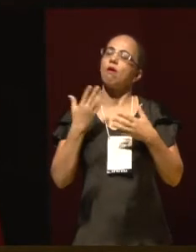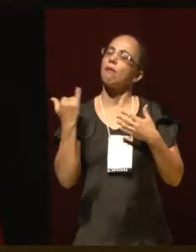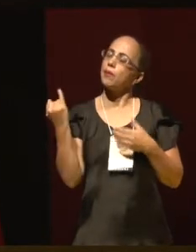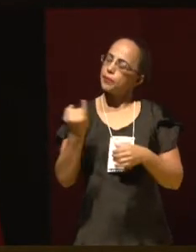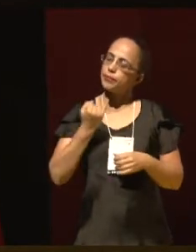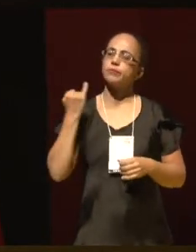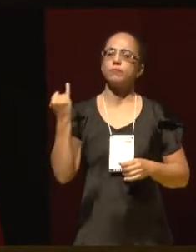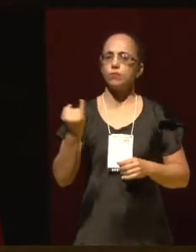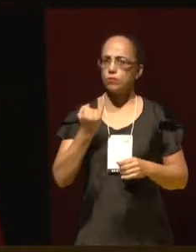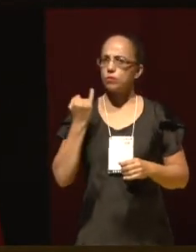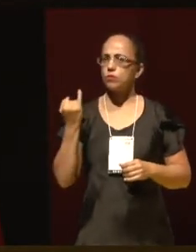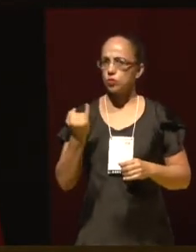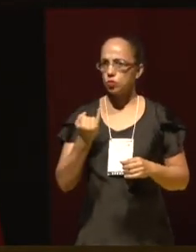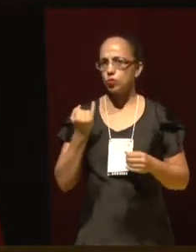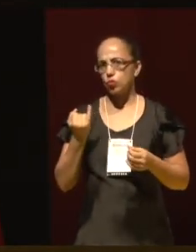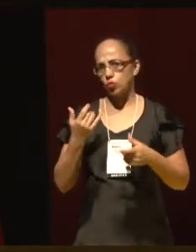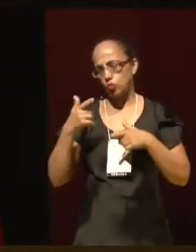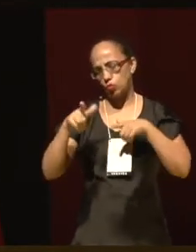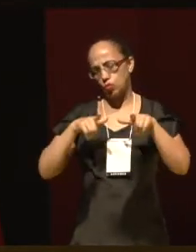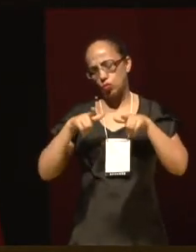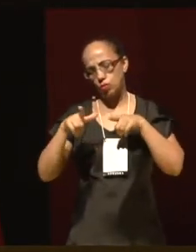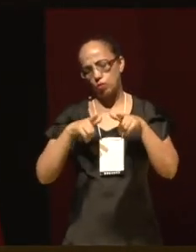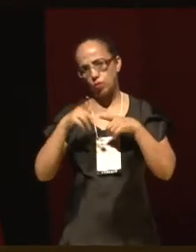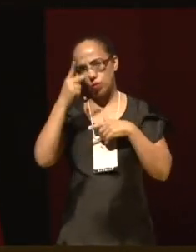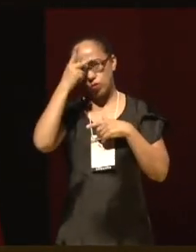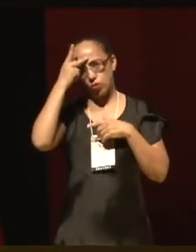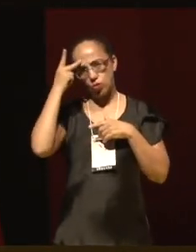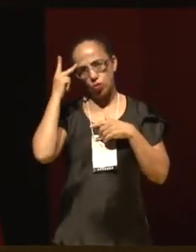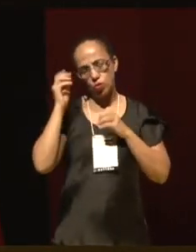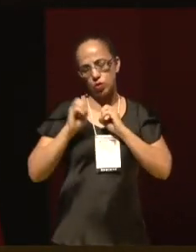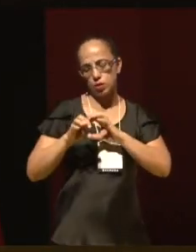importante o trabalho do evangelizador.